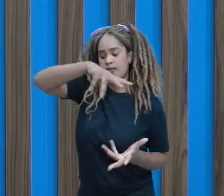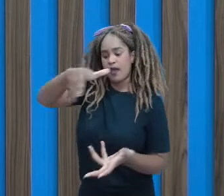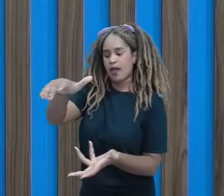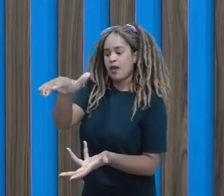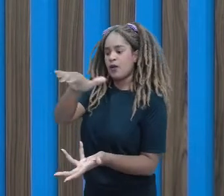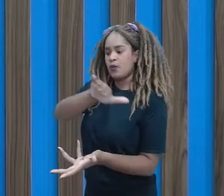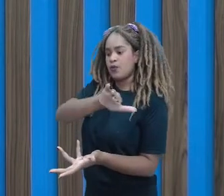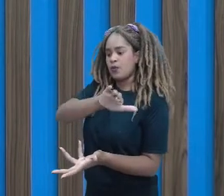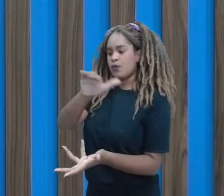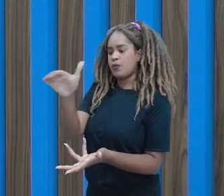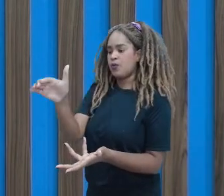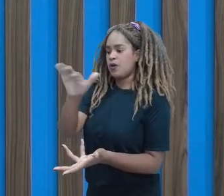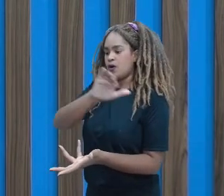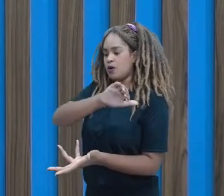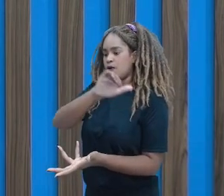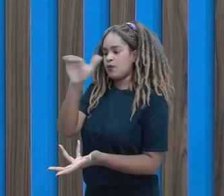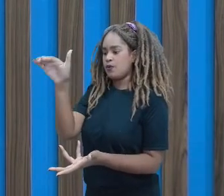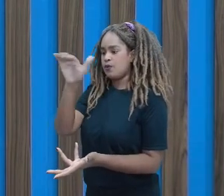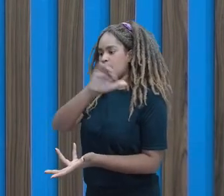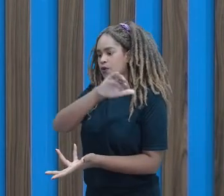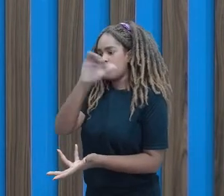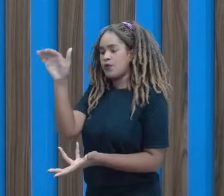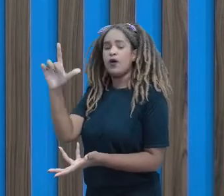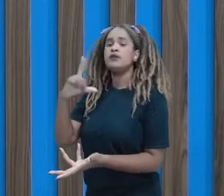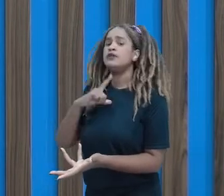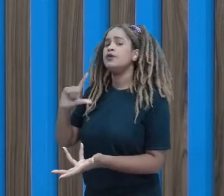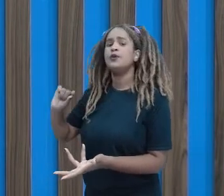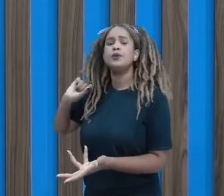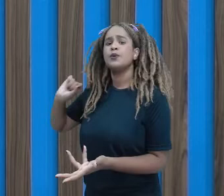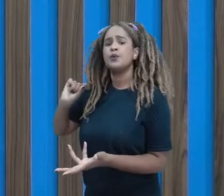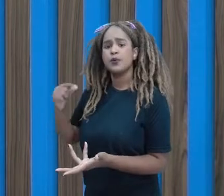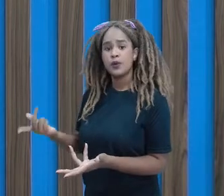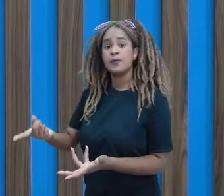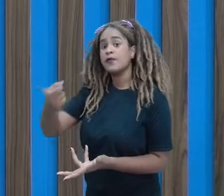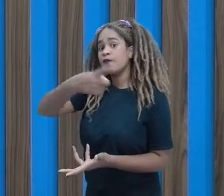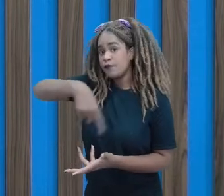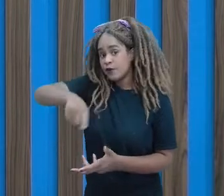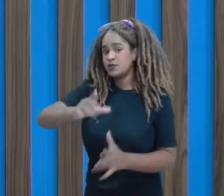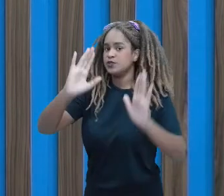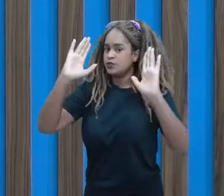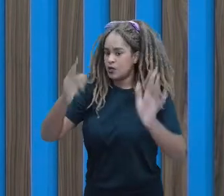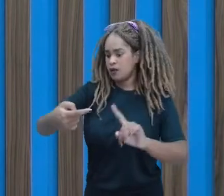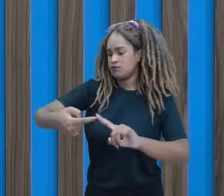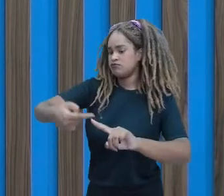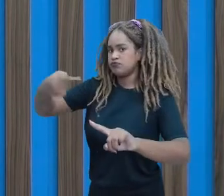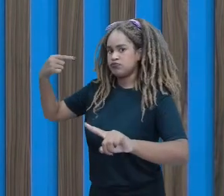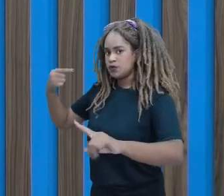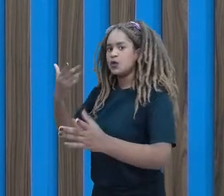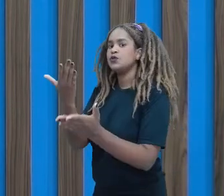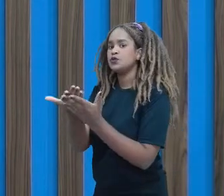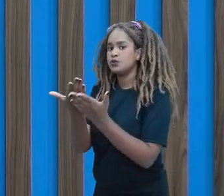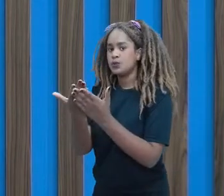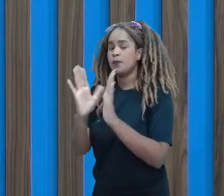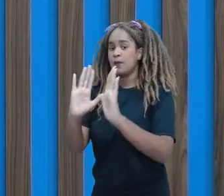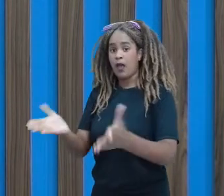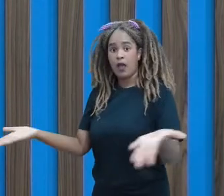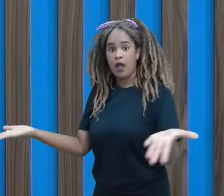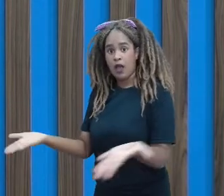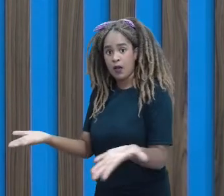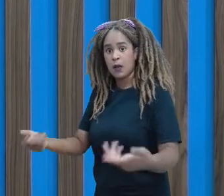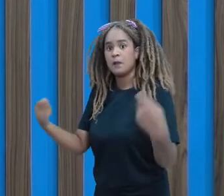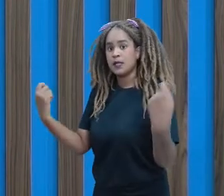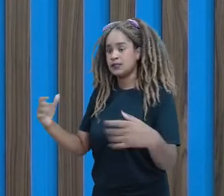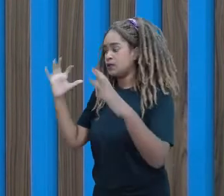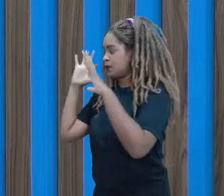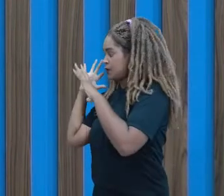que vocês já estudaram em anos anteriores e que hoje, nesse assunto, ele é super valorizado. Por isso que a aprendizagem é